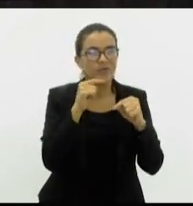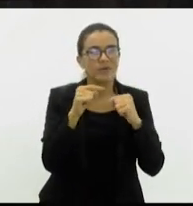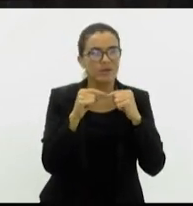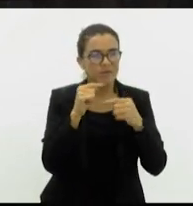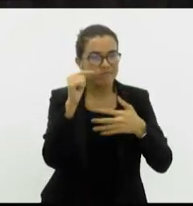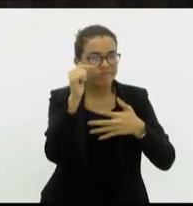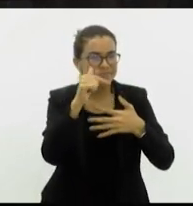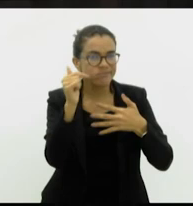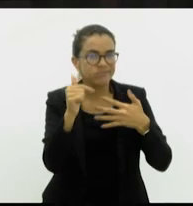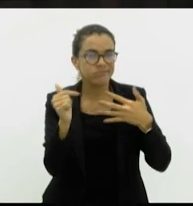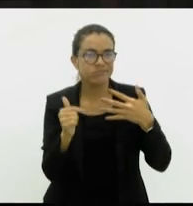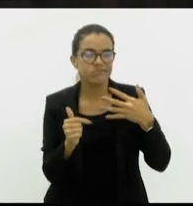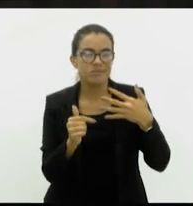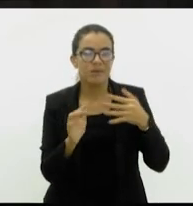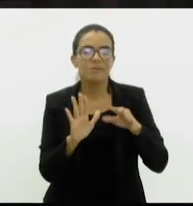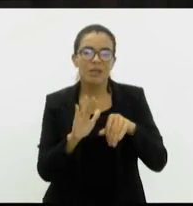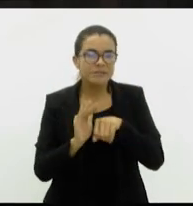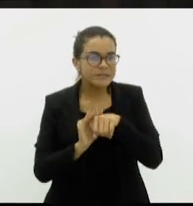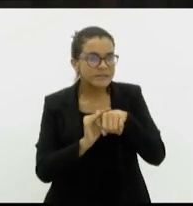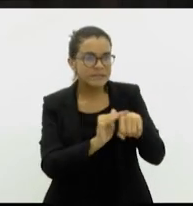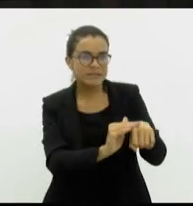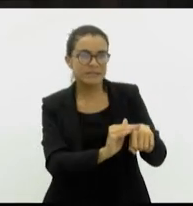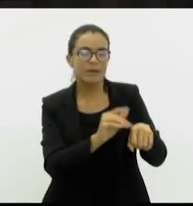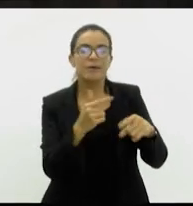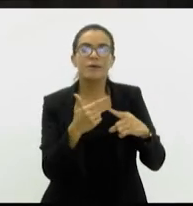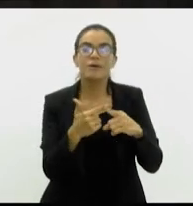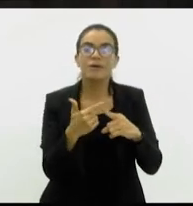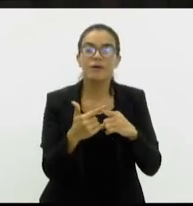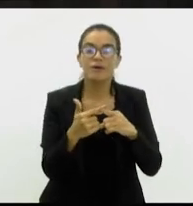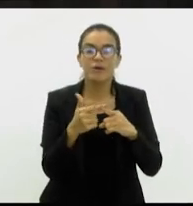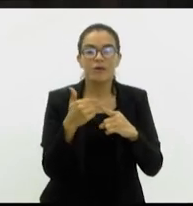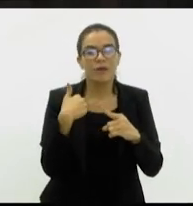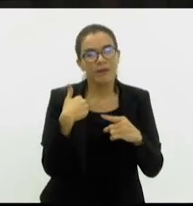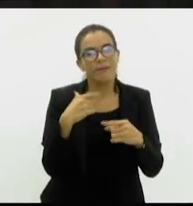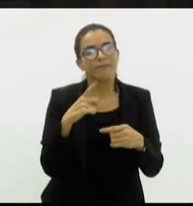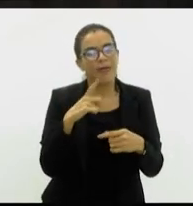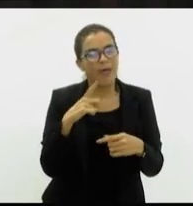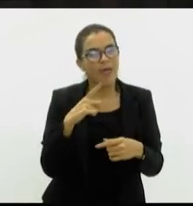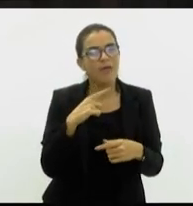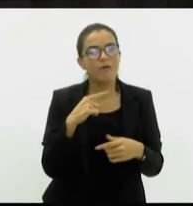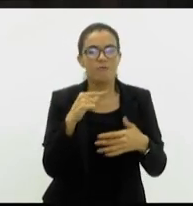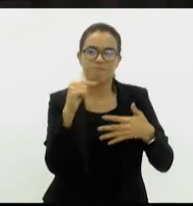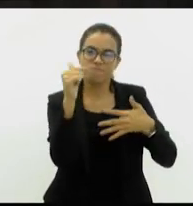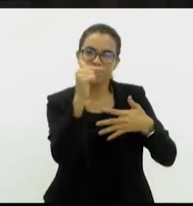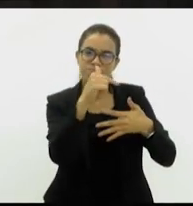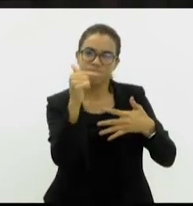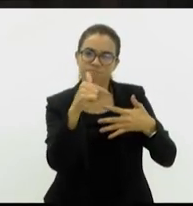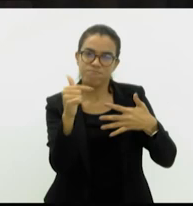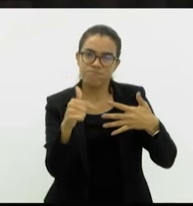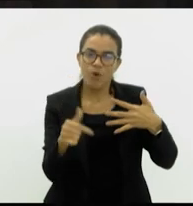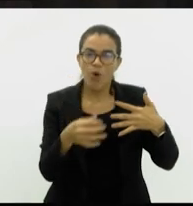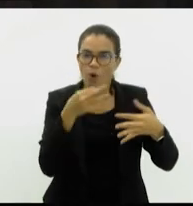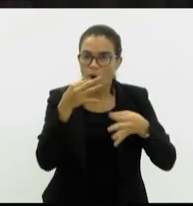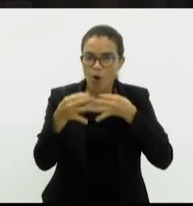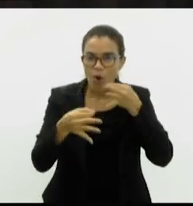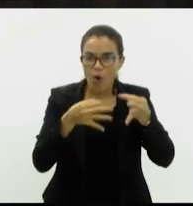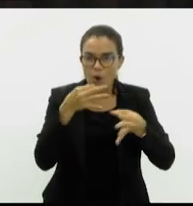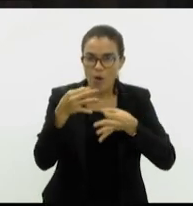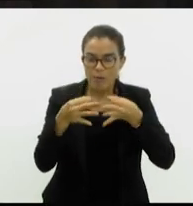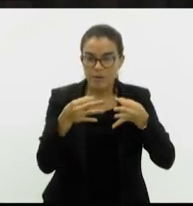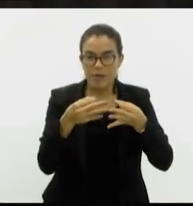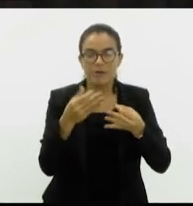isso senhor presidente diante de algumas observações sei que vossa